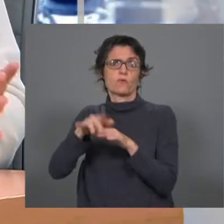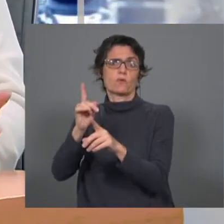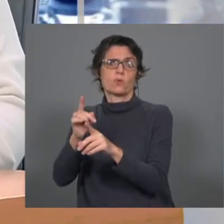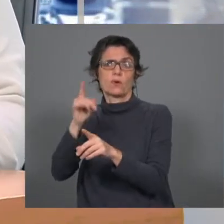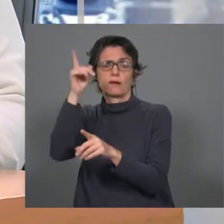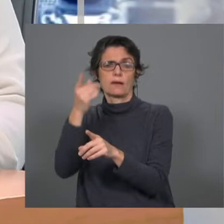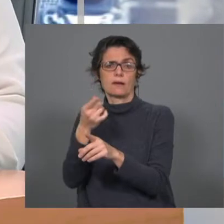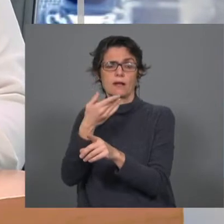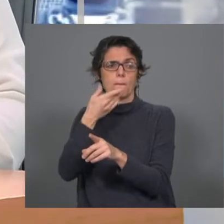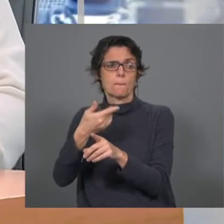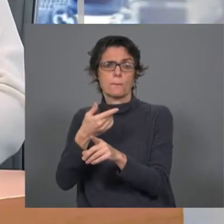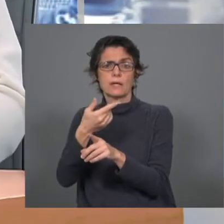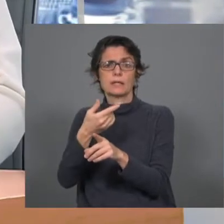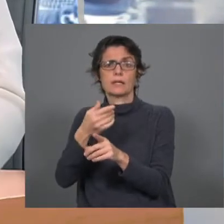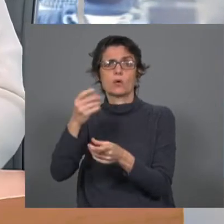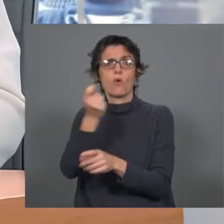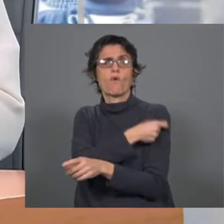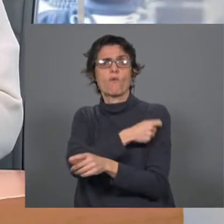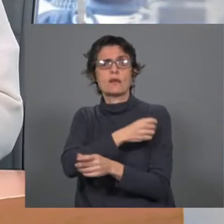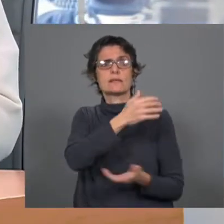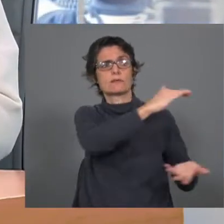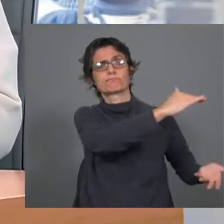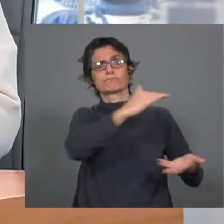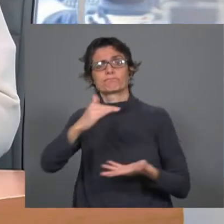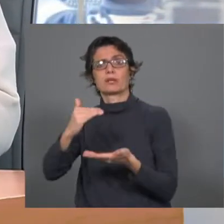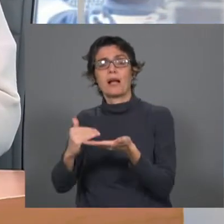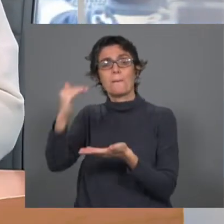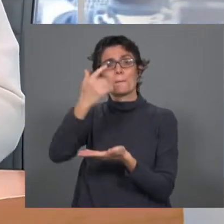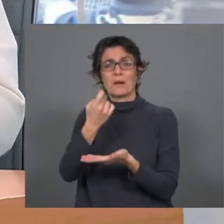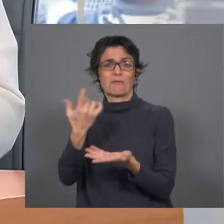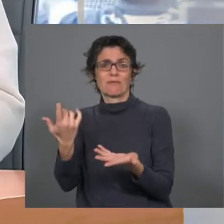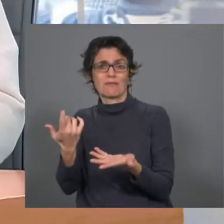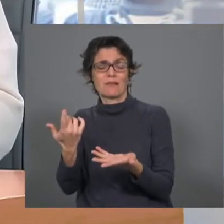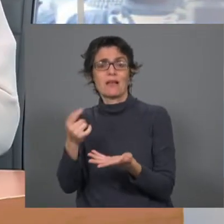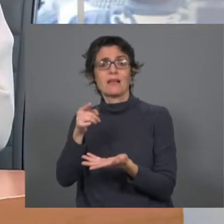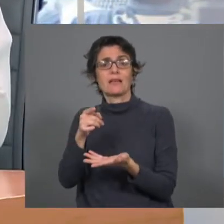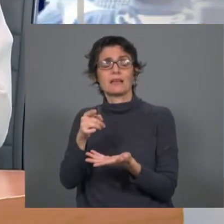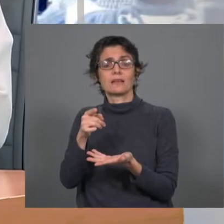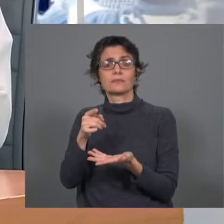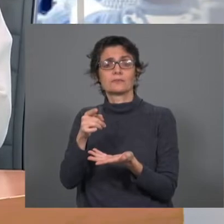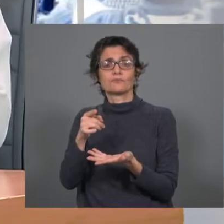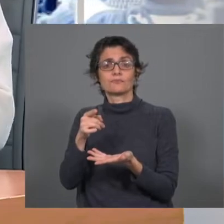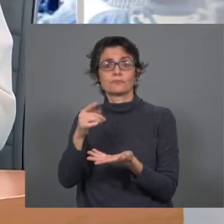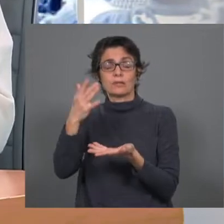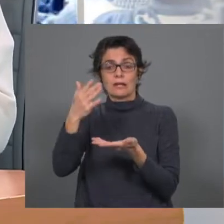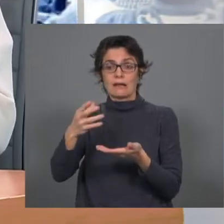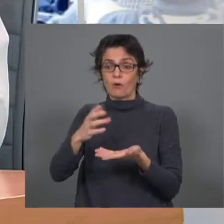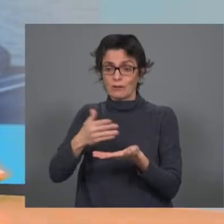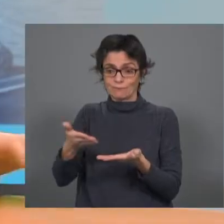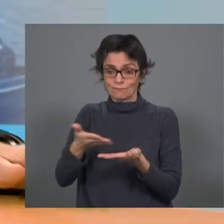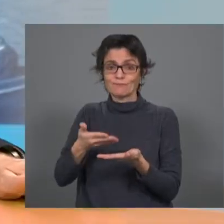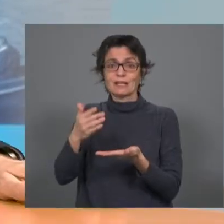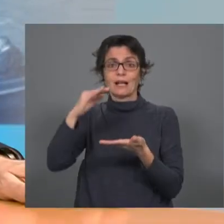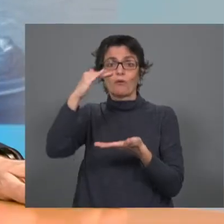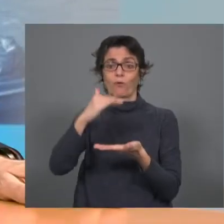uma quantidade de vacinas superior às necessidades, e quando sobrou, deu-se a quem estava